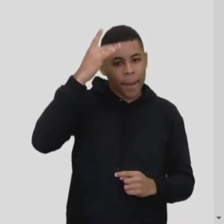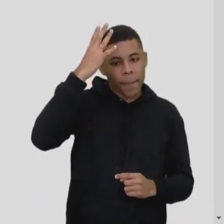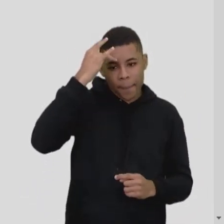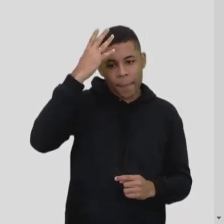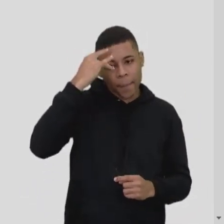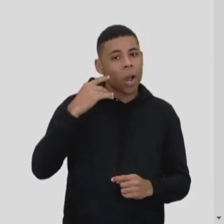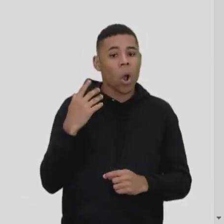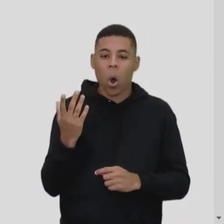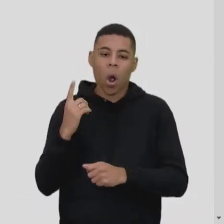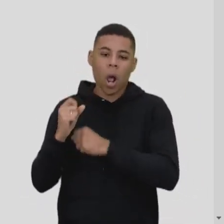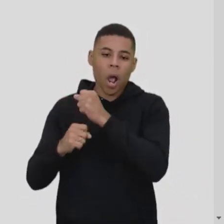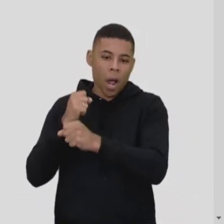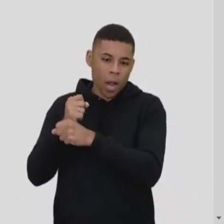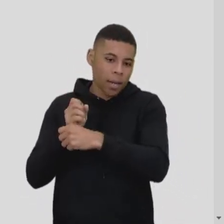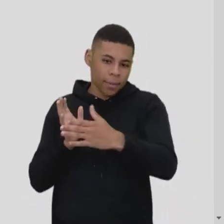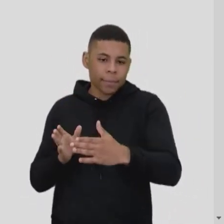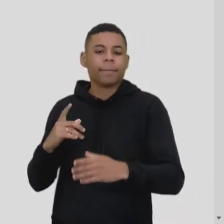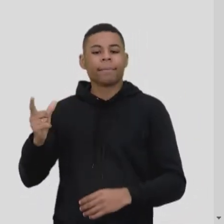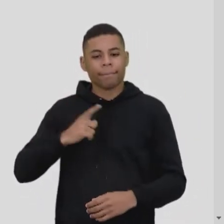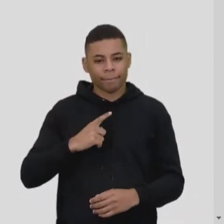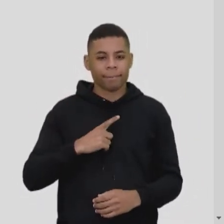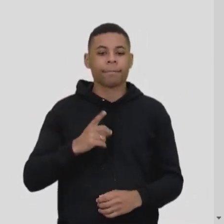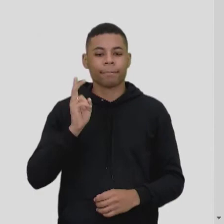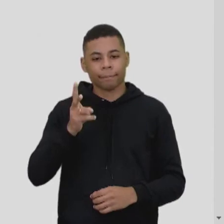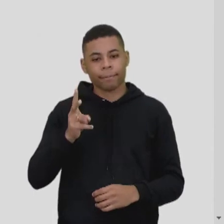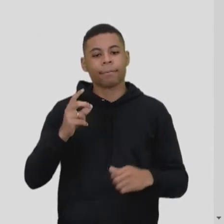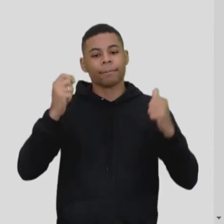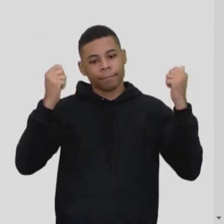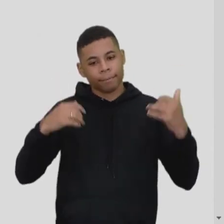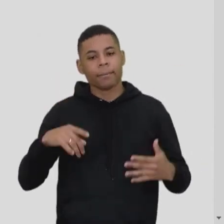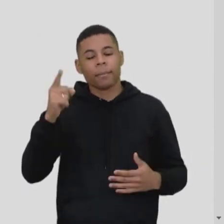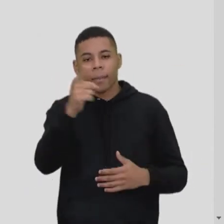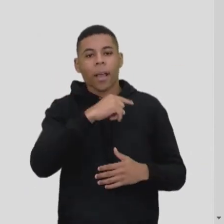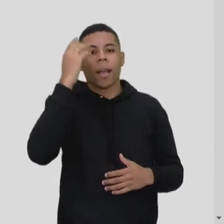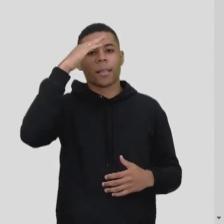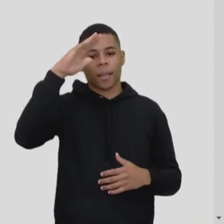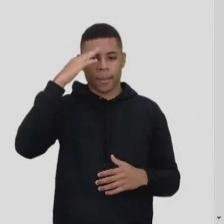durante o ano, né, tem toda essa relação aí para